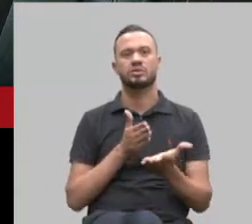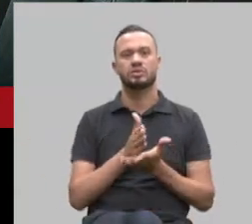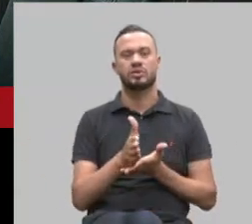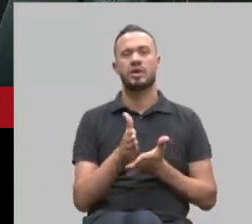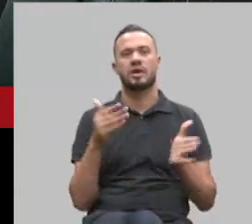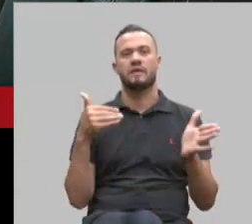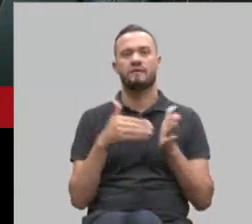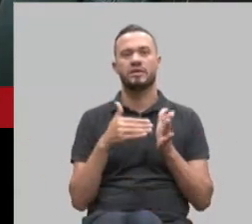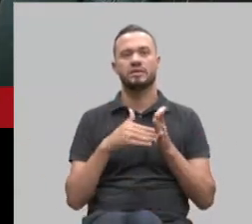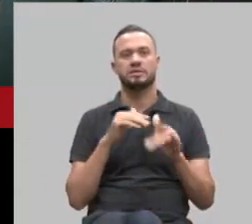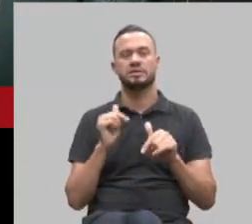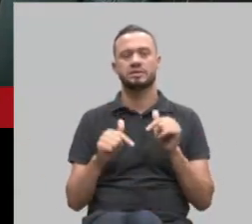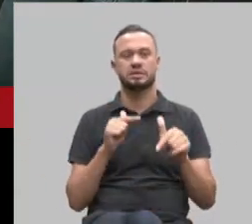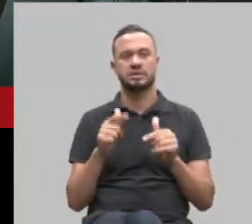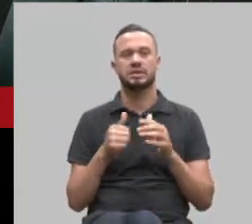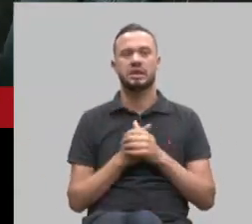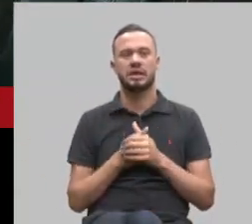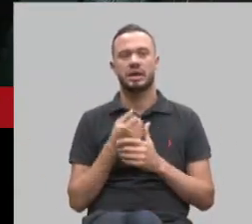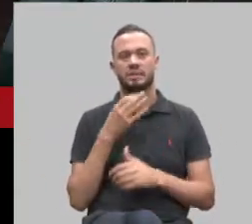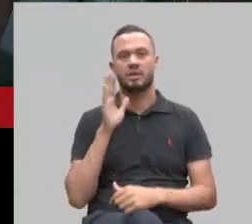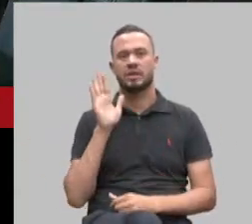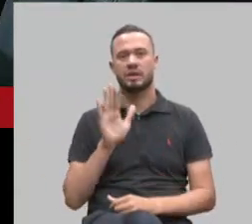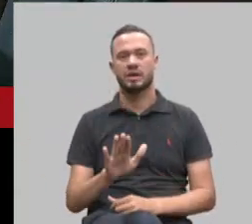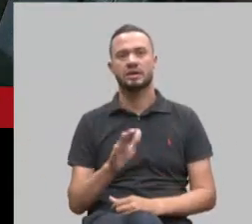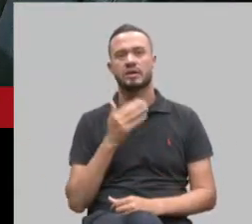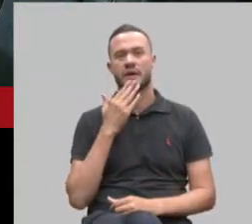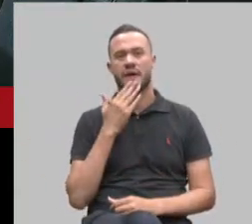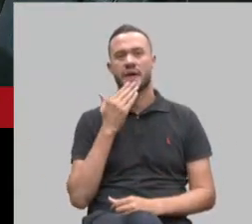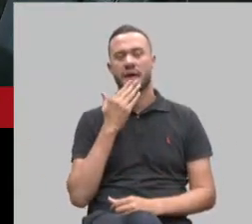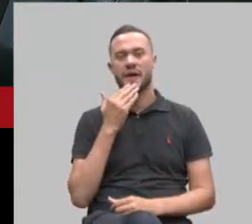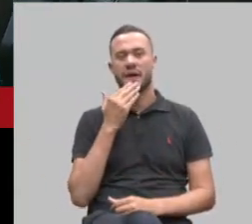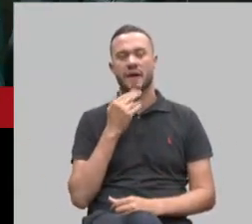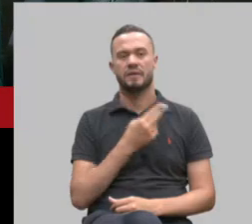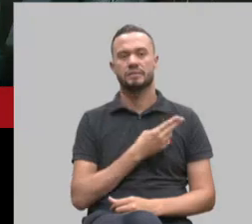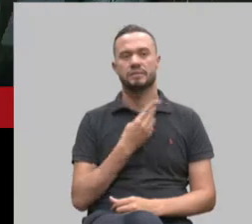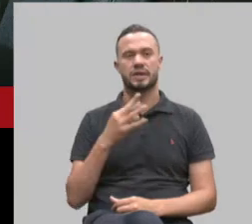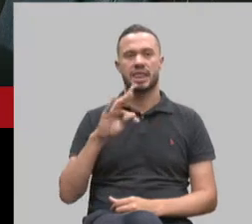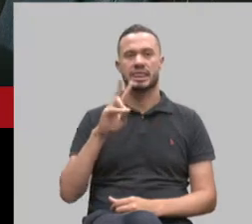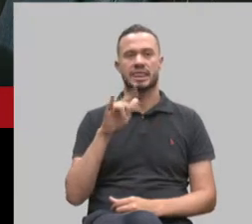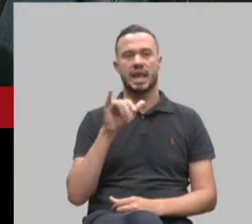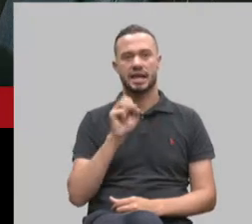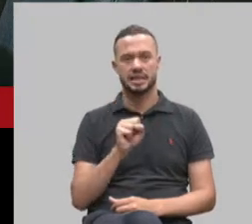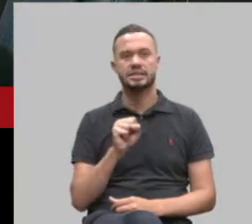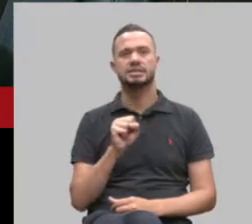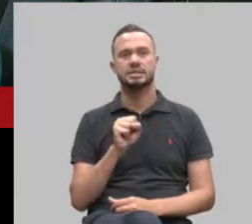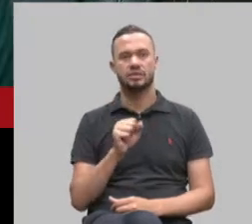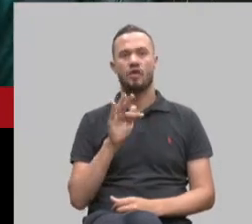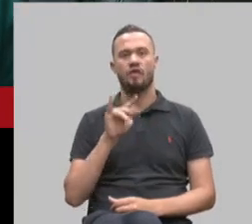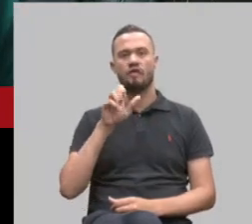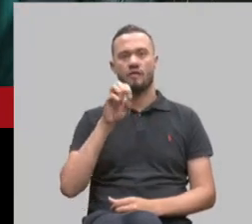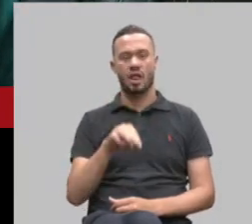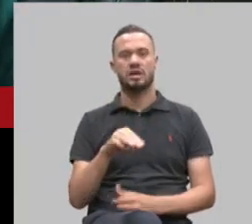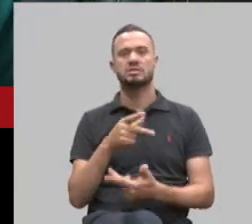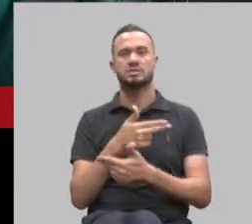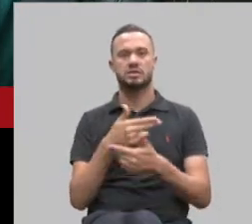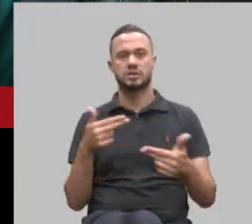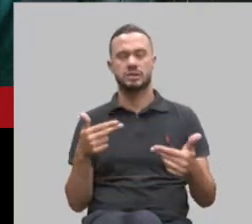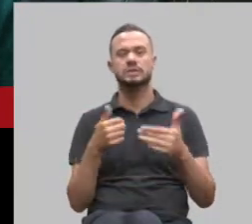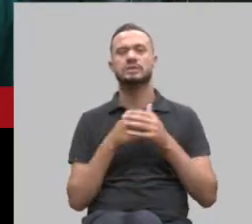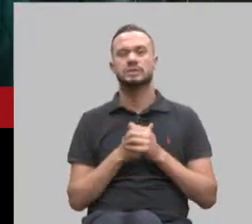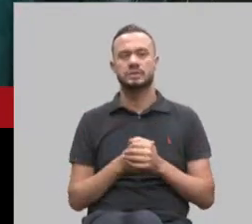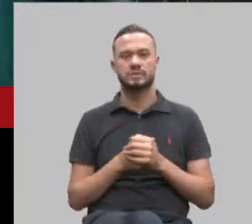trabalhos Boa tarde a todos eh eu me chamo thí e eu estarei conduzindo o restante do trabalho juntamente com